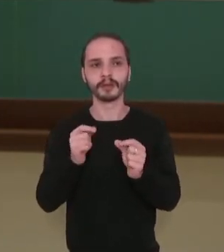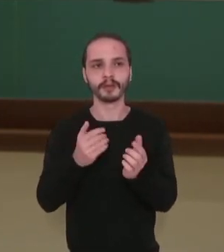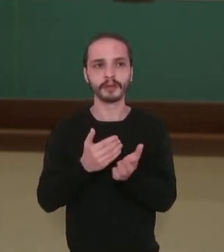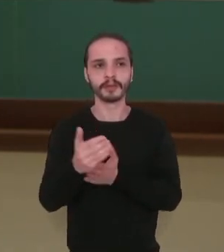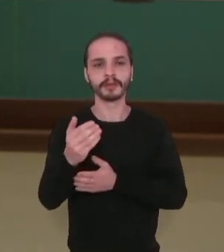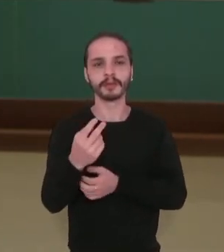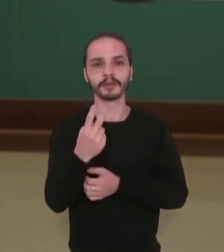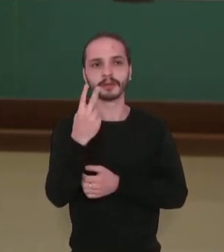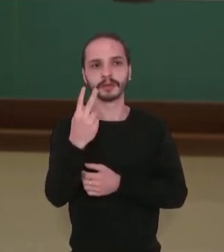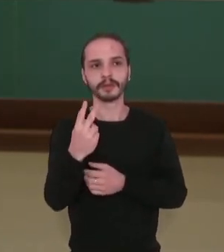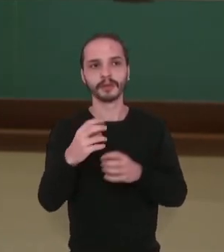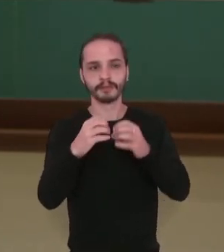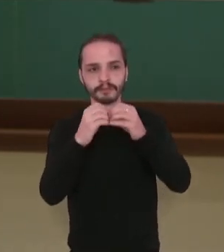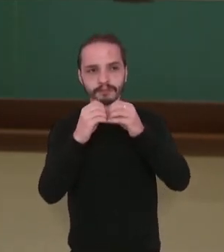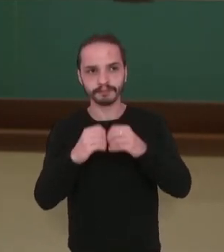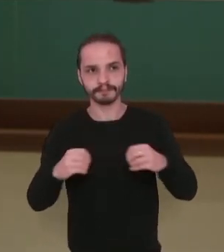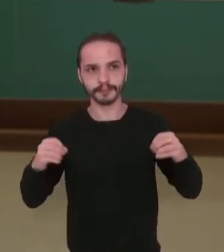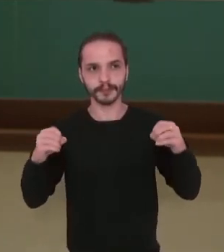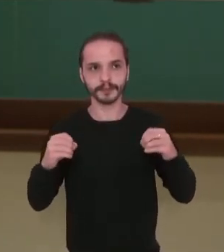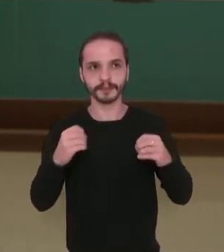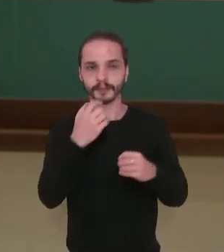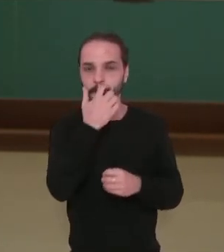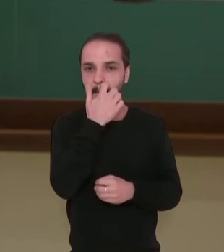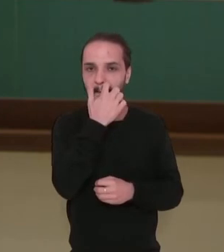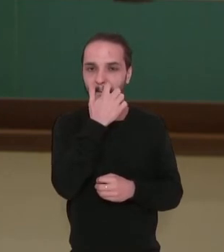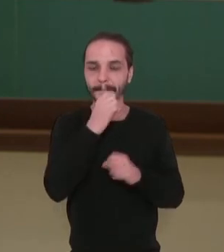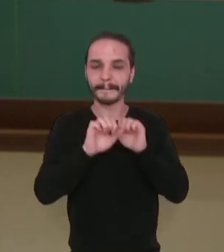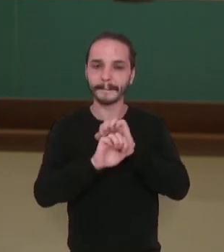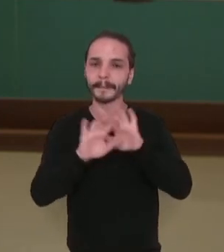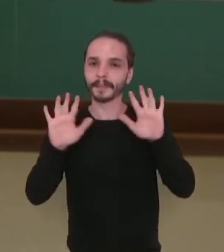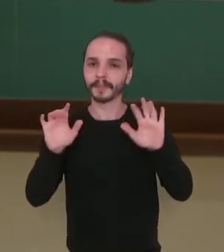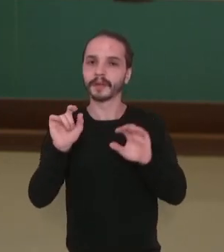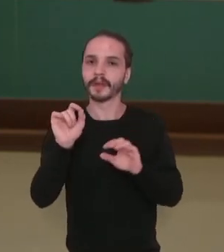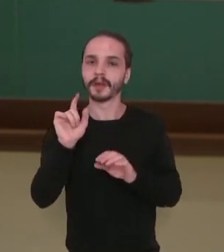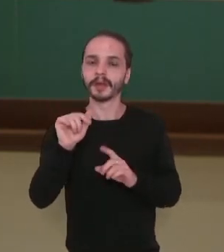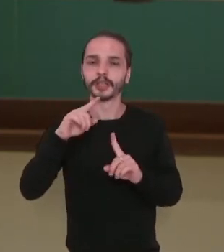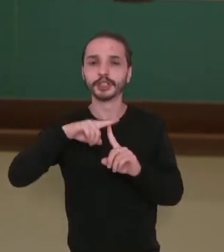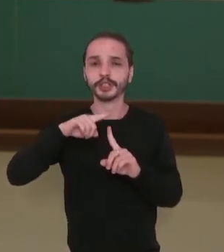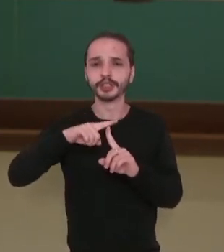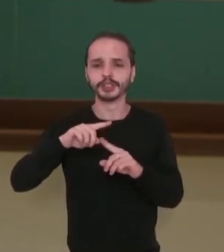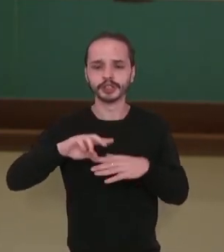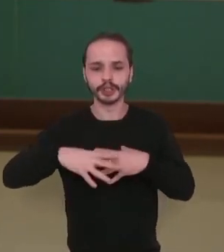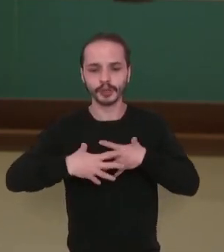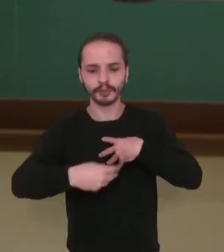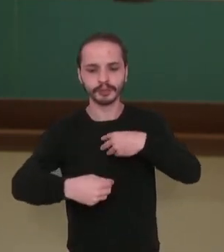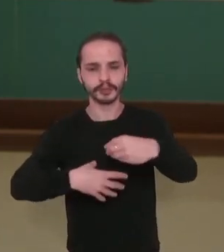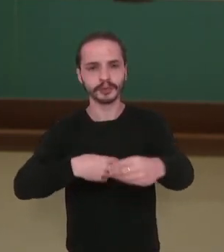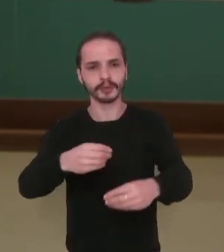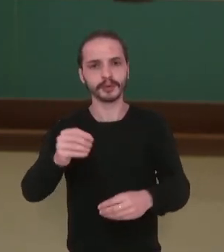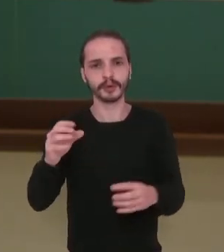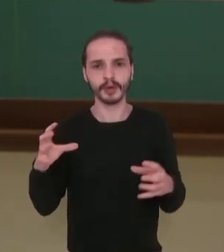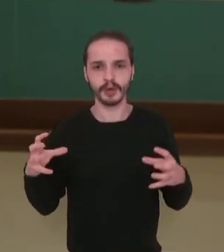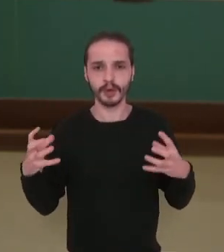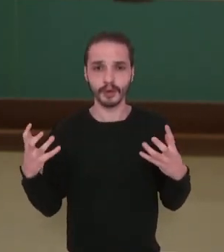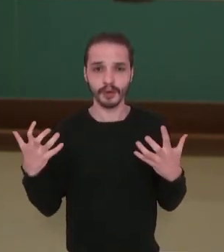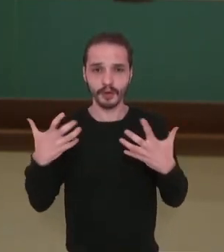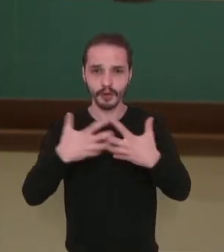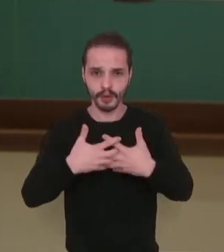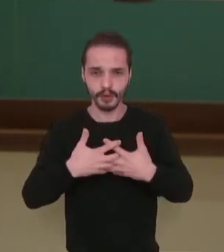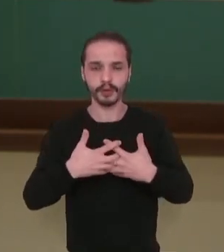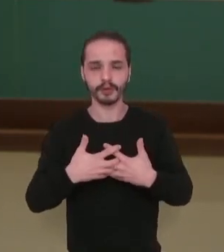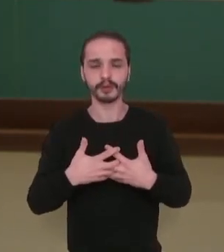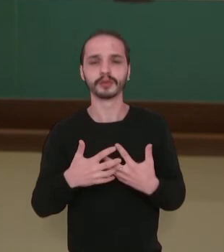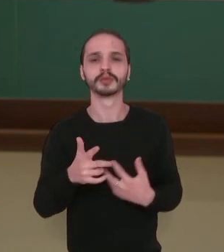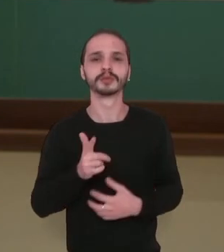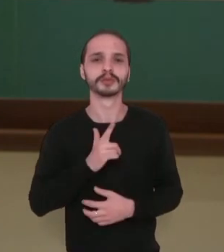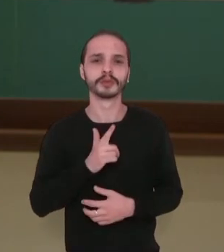2 indivíduos aí, né, que surgiram. É claro que esse tipo de reprodução, a conjugação, né, ela